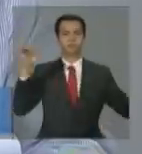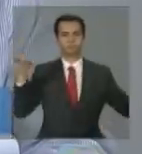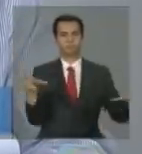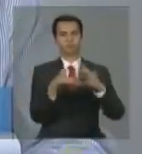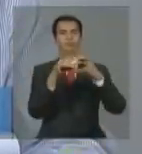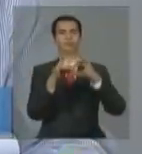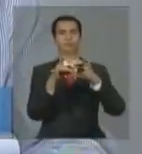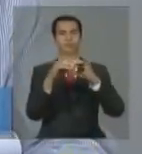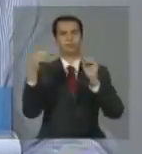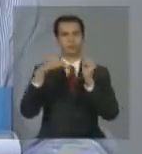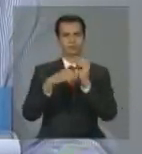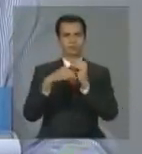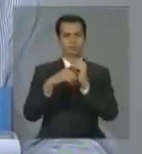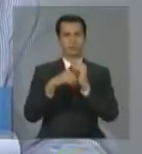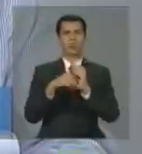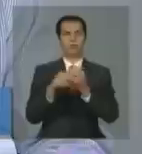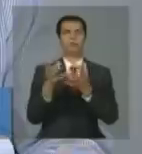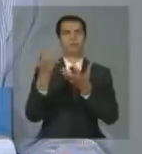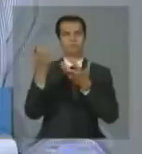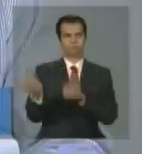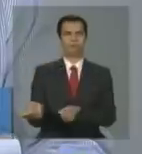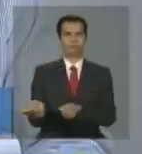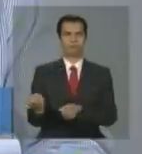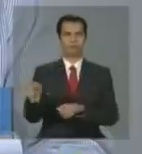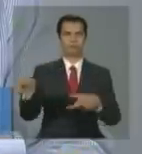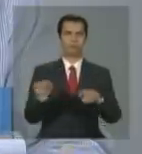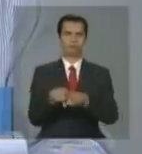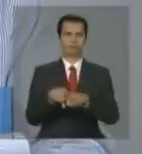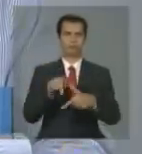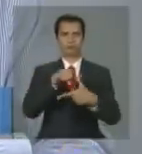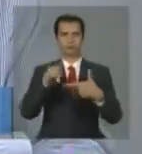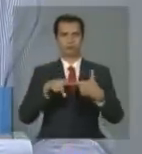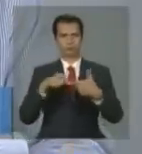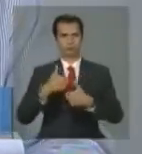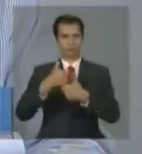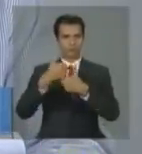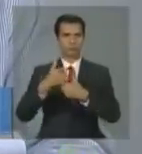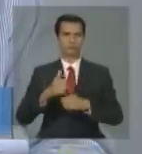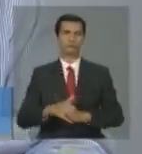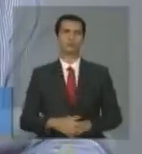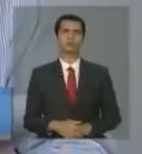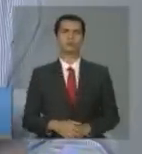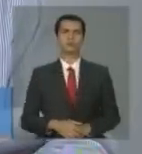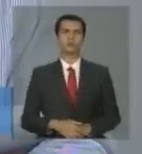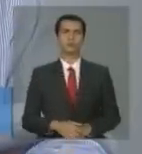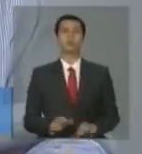validar esse administrador adjunto. Ele indicou o adjunto,